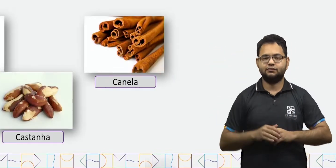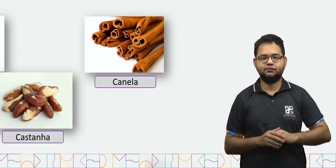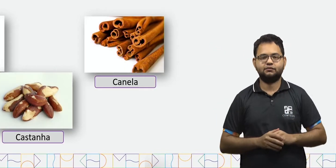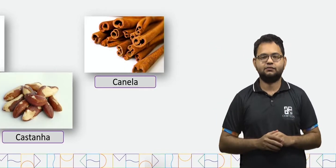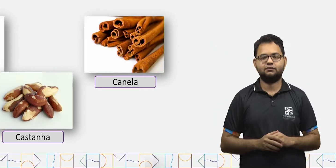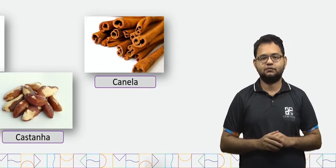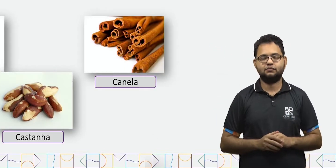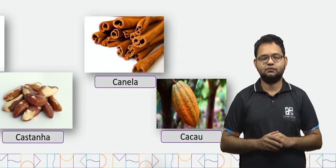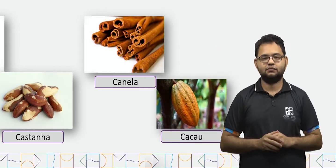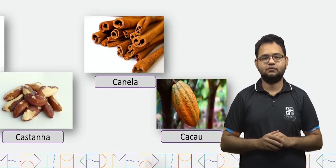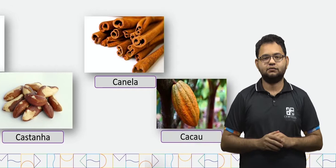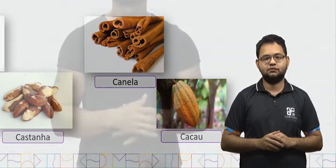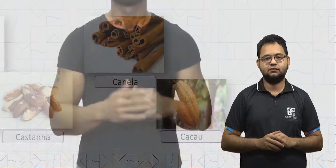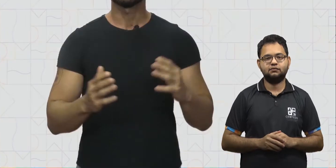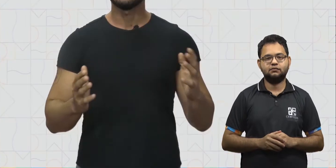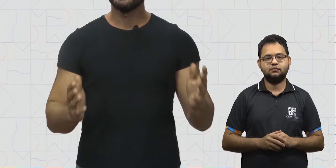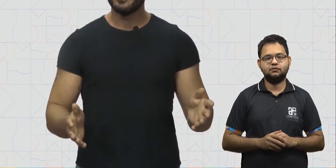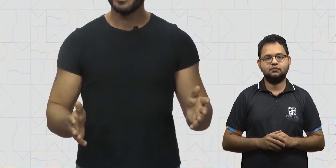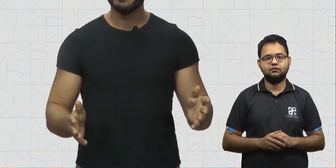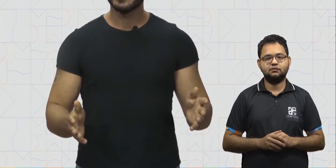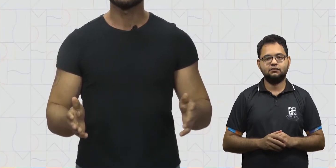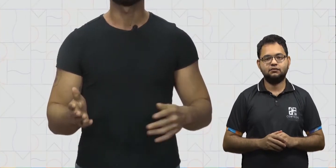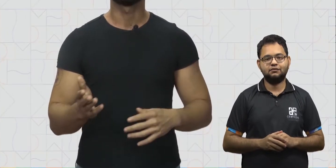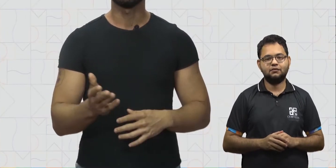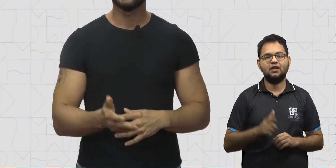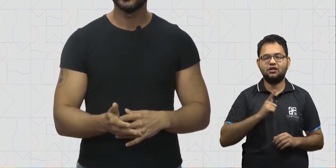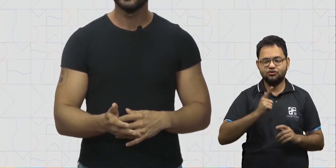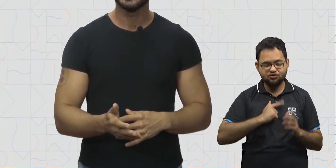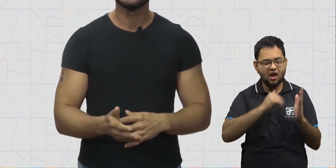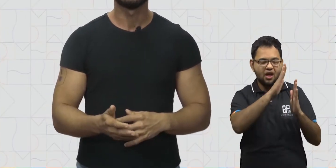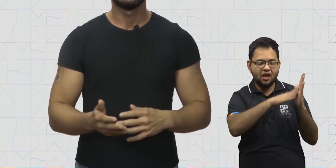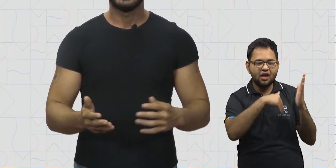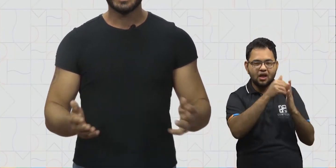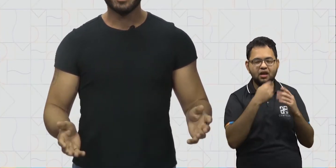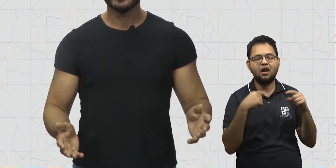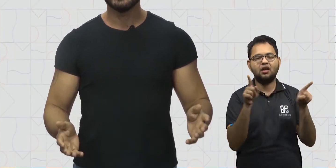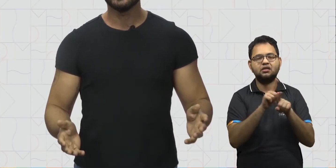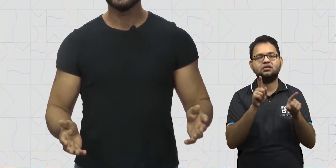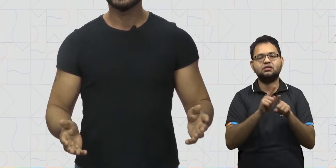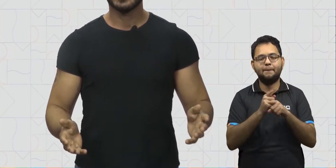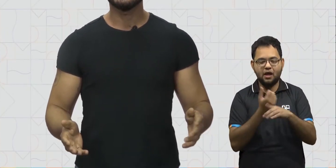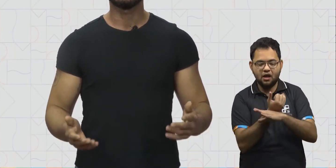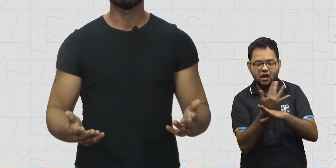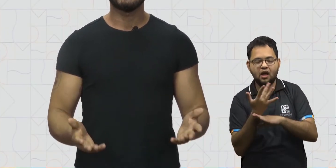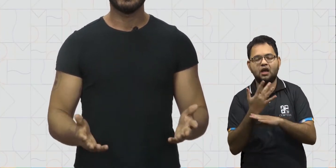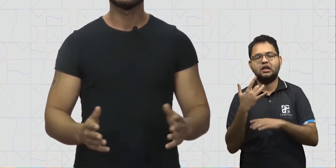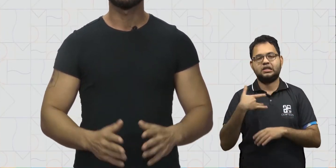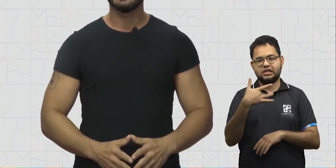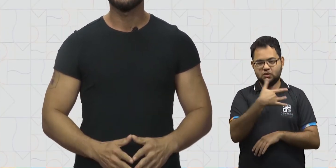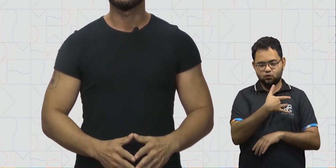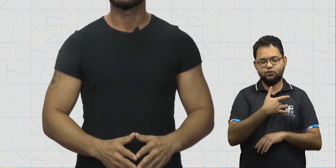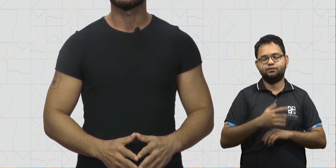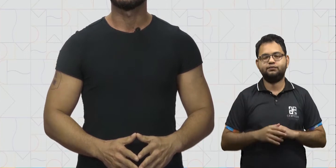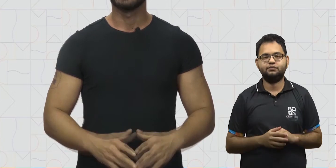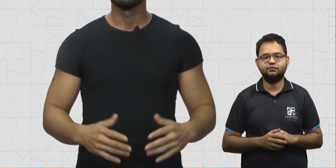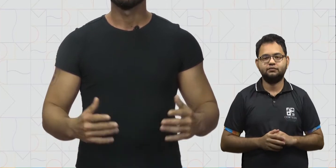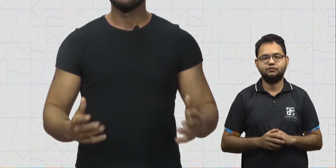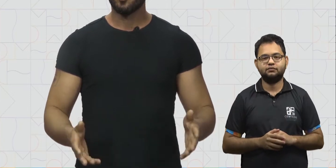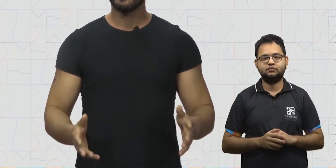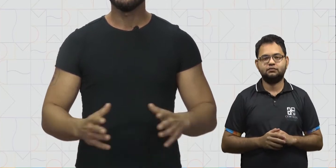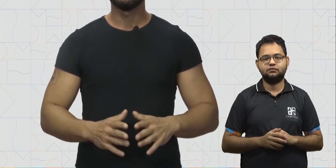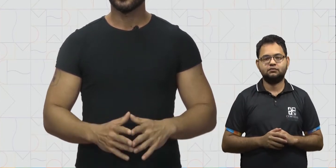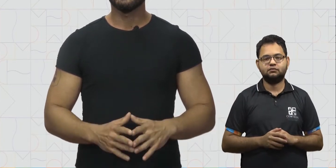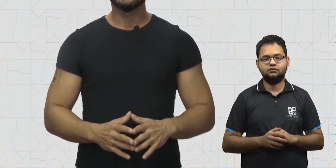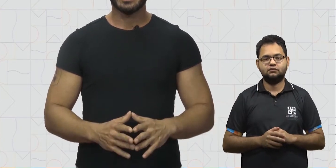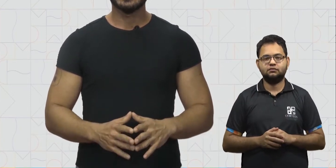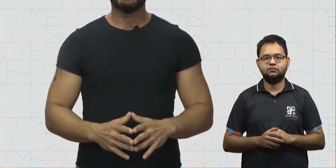castanha, canela, cacau, além de fibras, tinturas, ervas medicinais e madeiras valiosas.